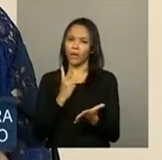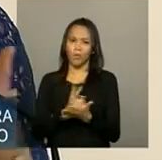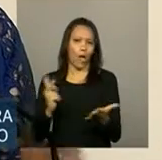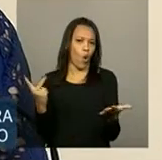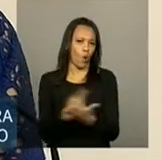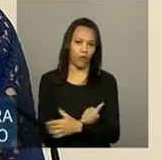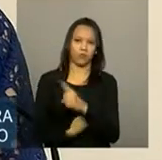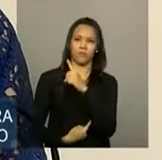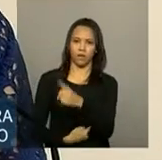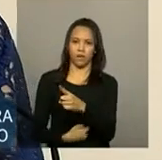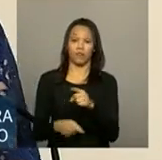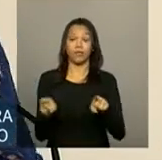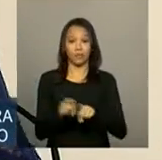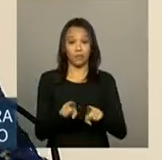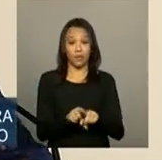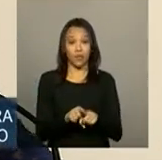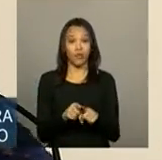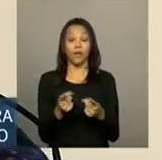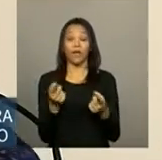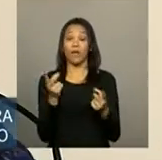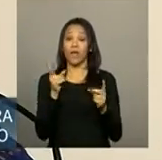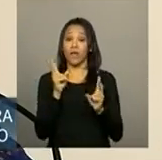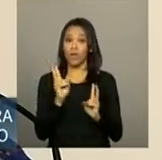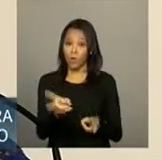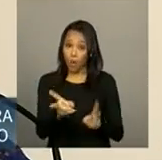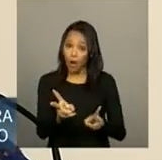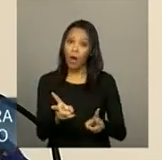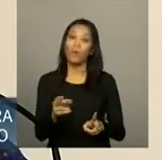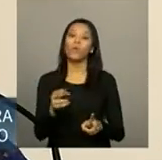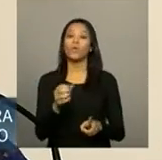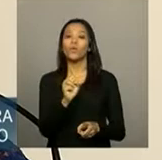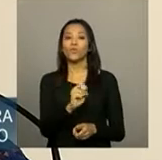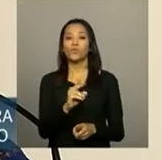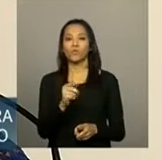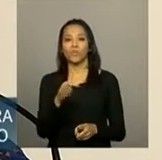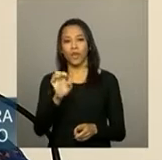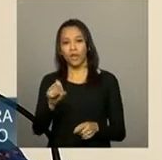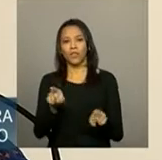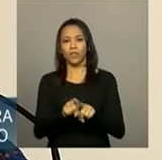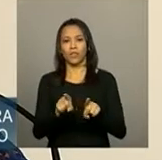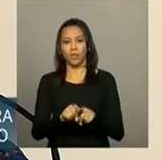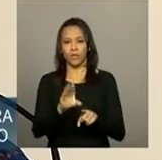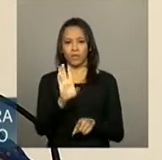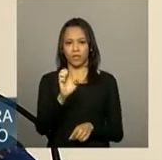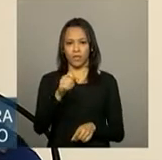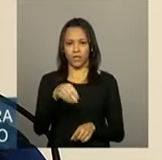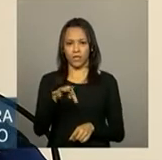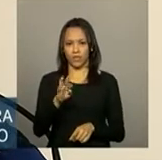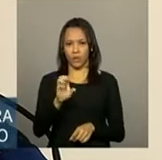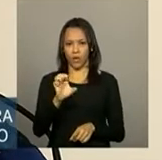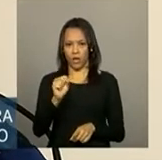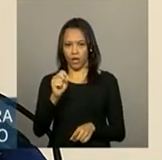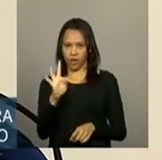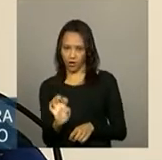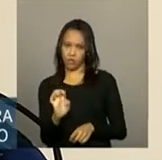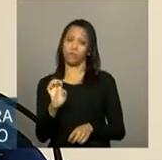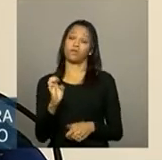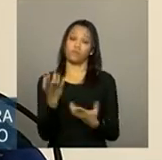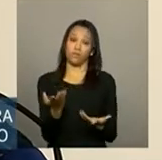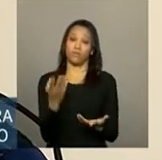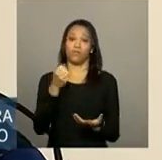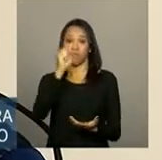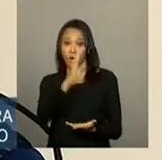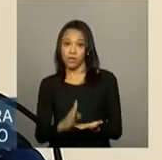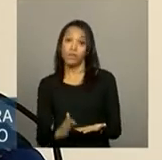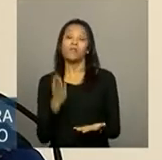caso dessa excessiva seca que ocorreu no Sudeste centro-oeste do país não só com é mas